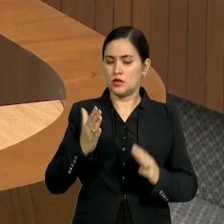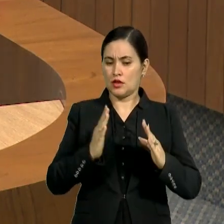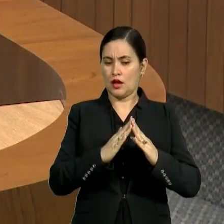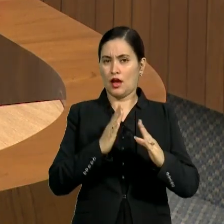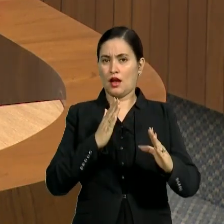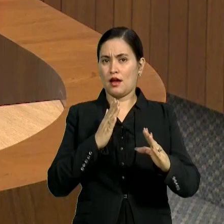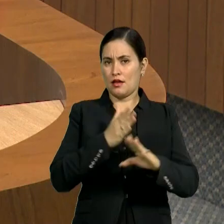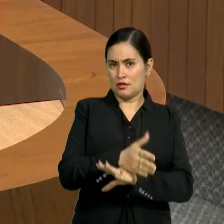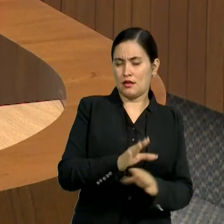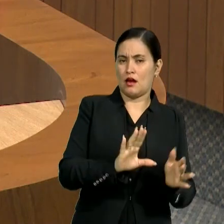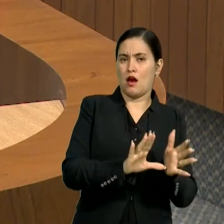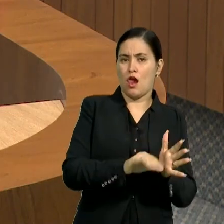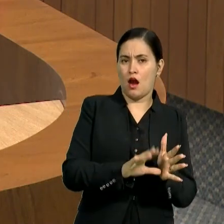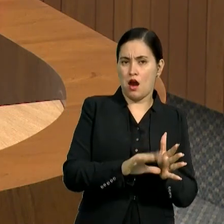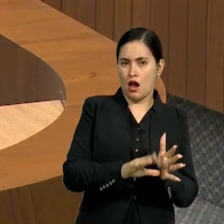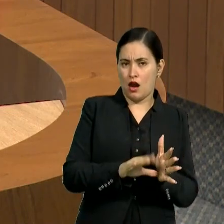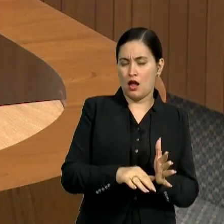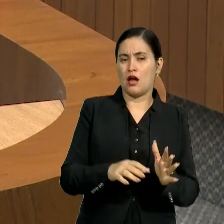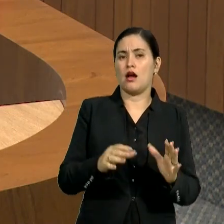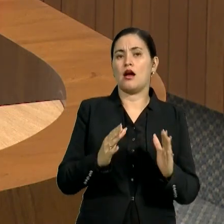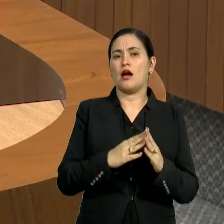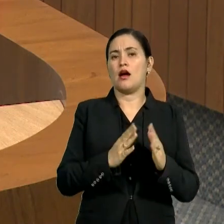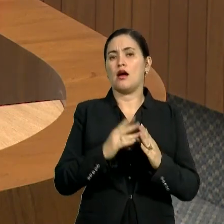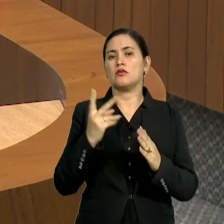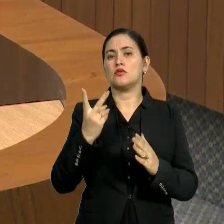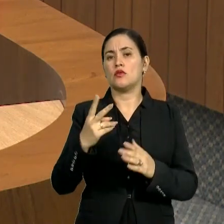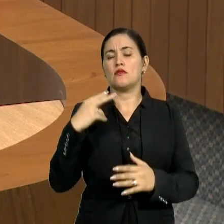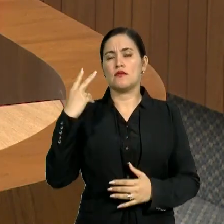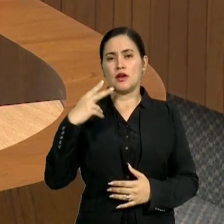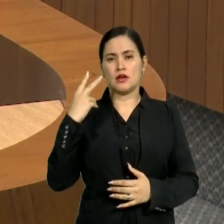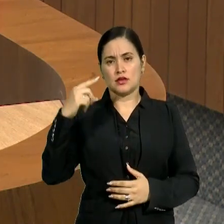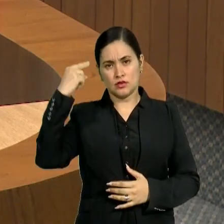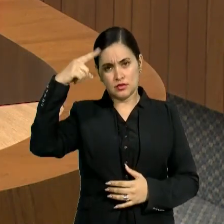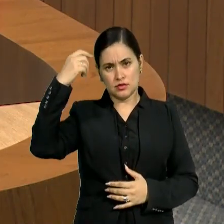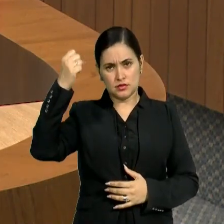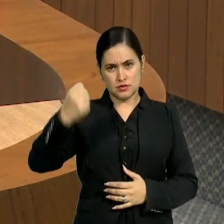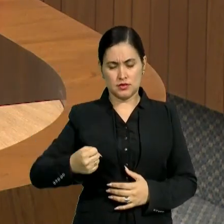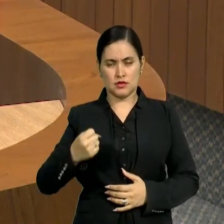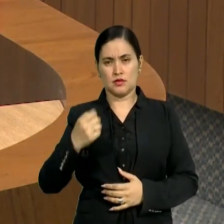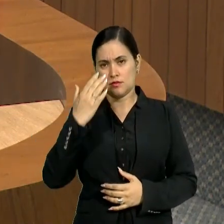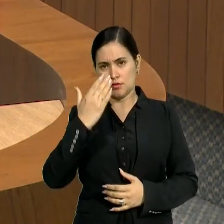e roubo na casa de dois vereadores em São José de Ribamar. Muito obrigado, senhor.